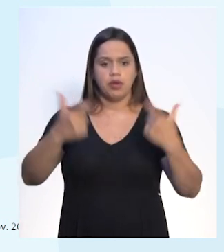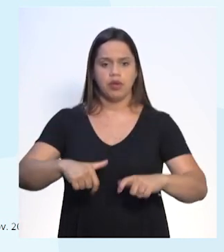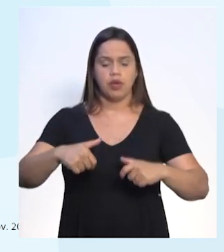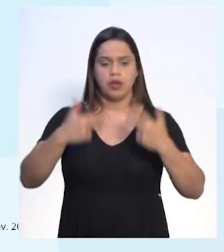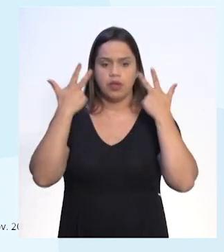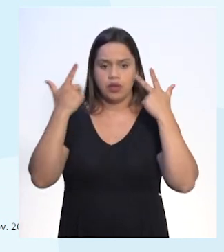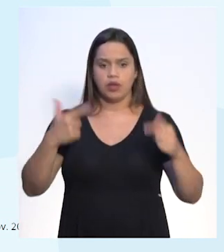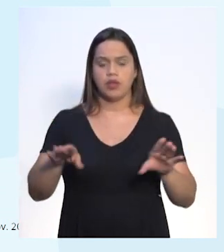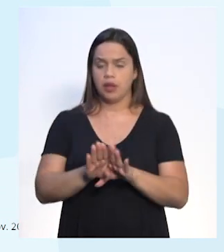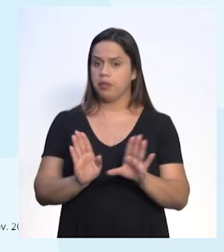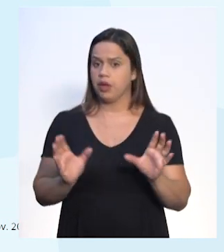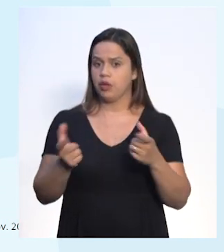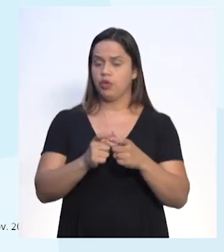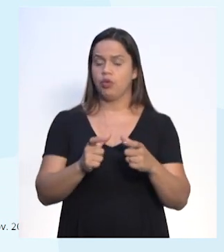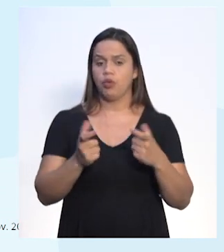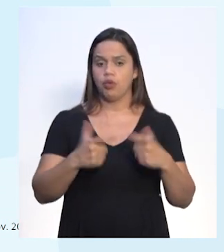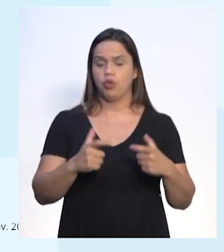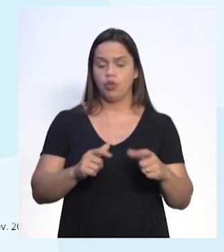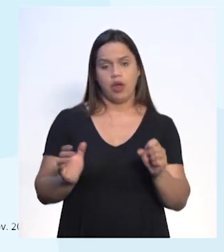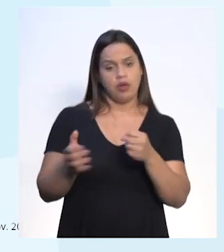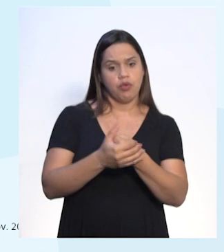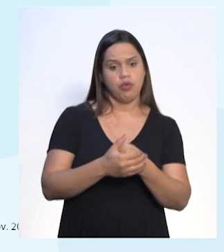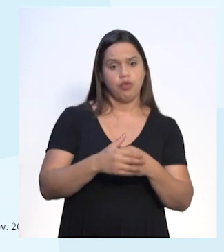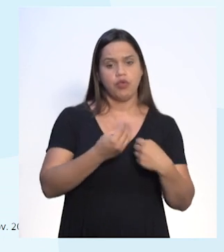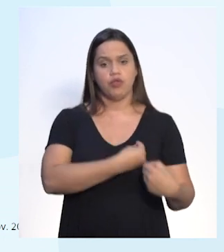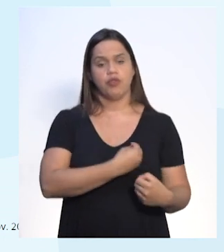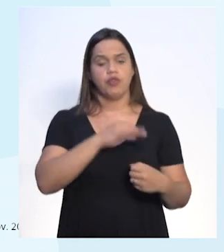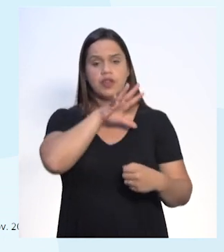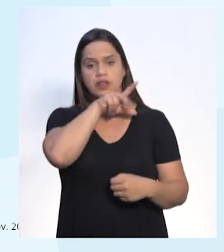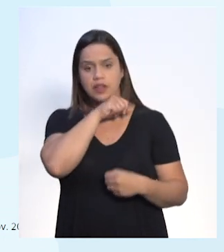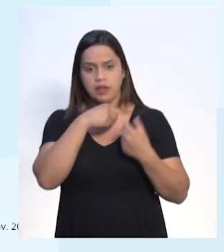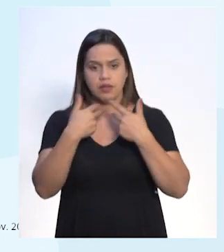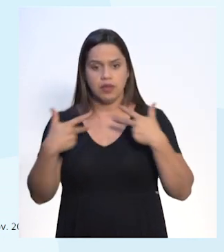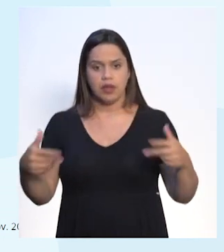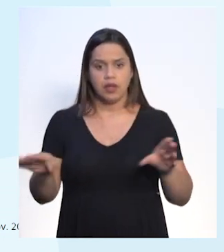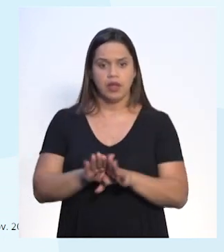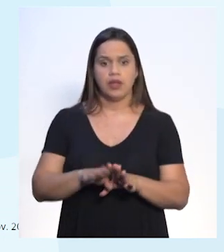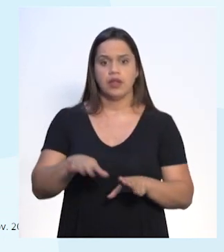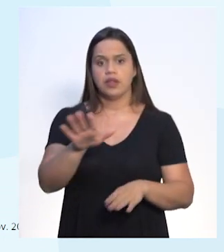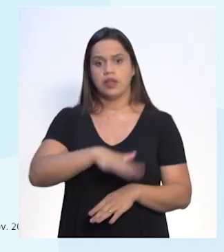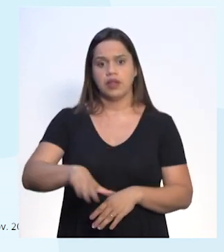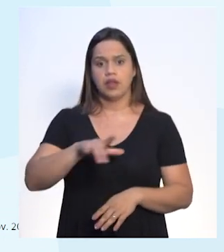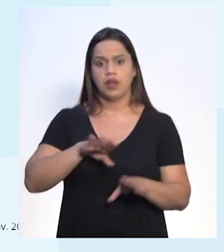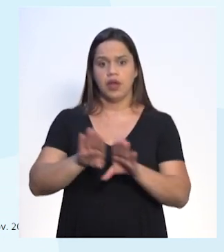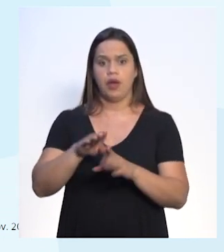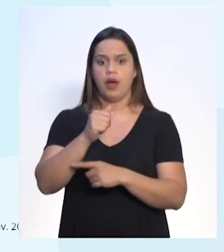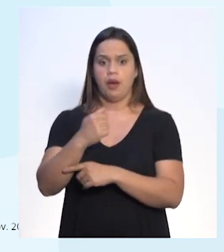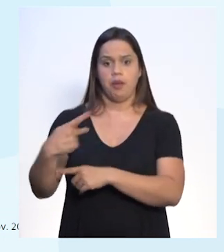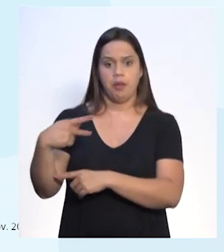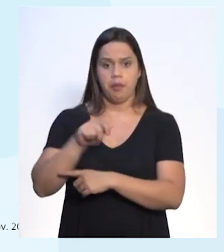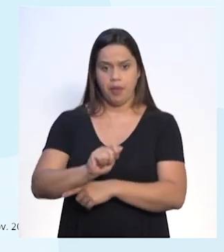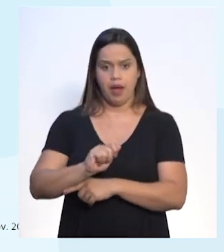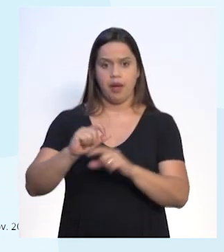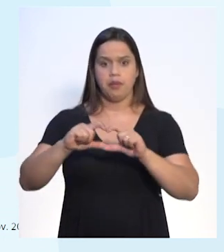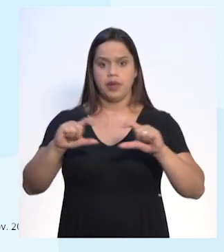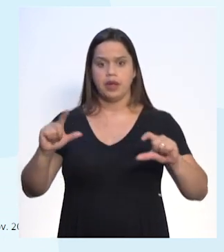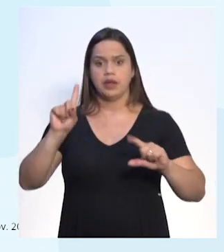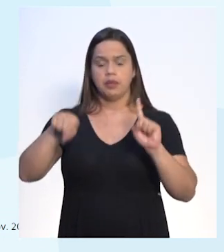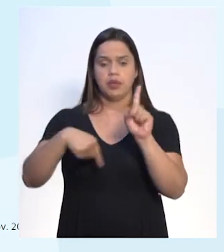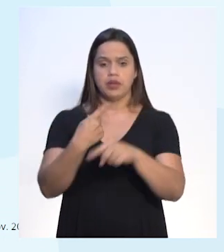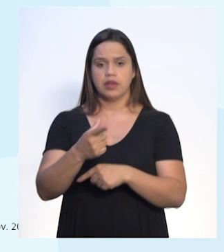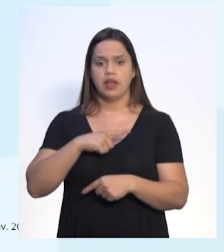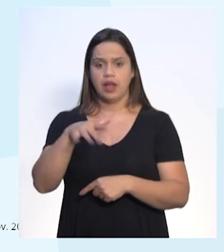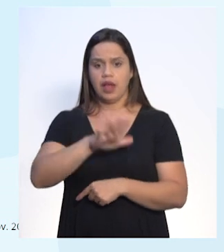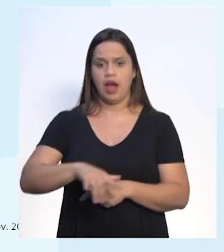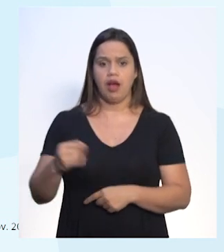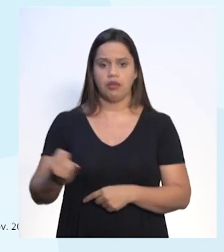vida silvestre. E do uso sustentável, área de proteção ambiental, o APA, área de relevante interesse ecológico,